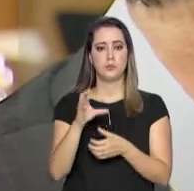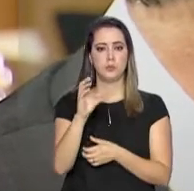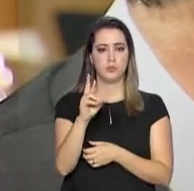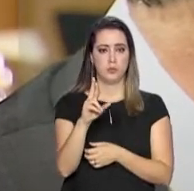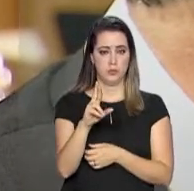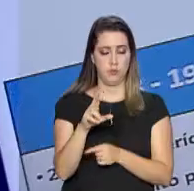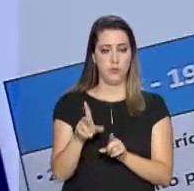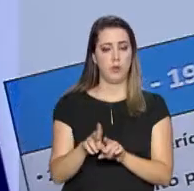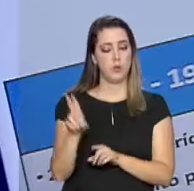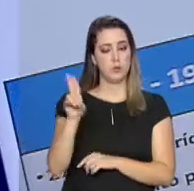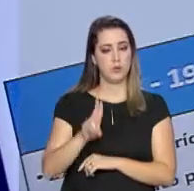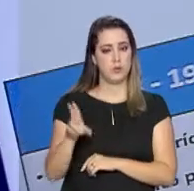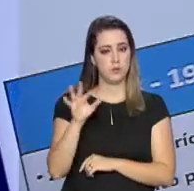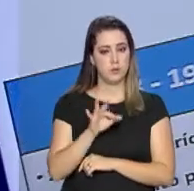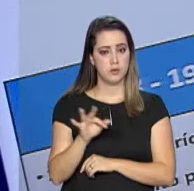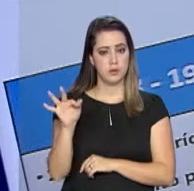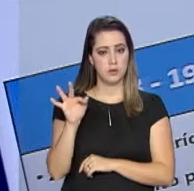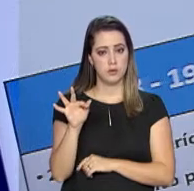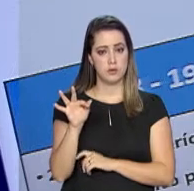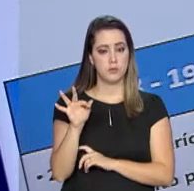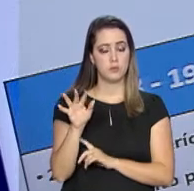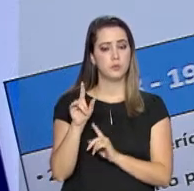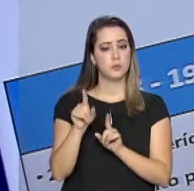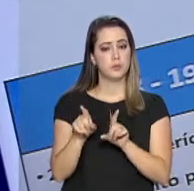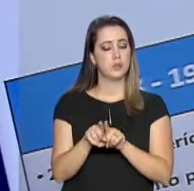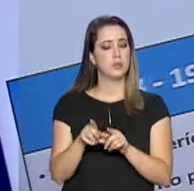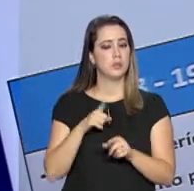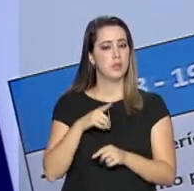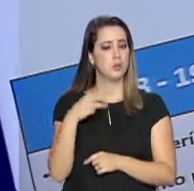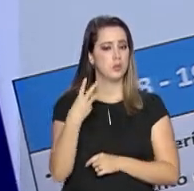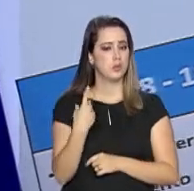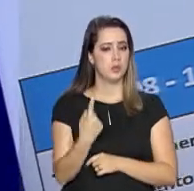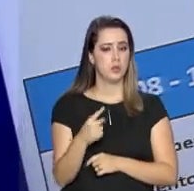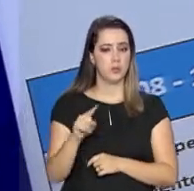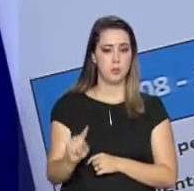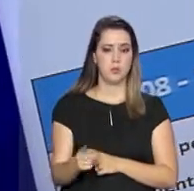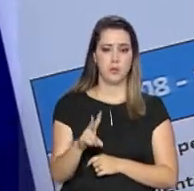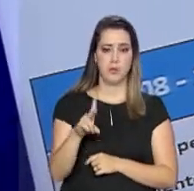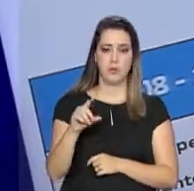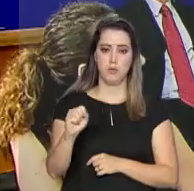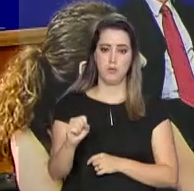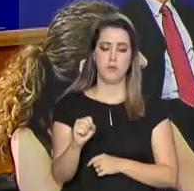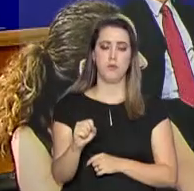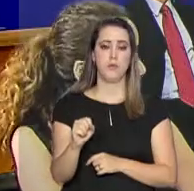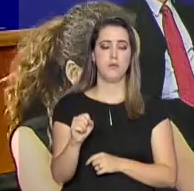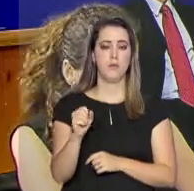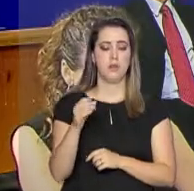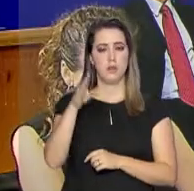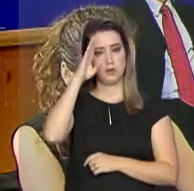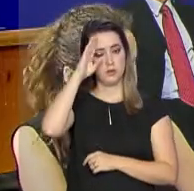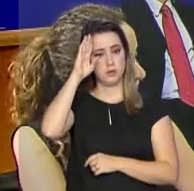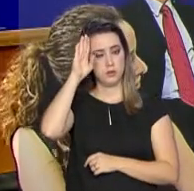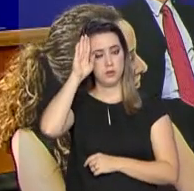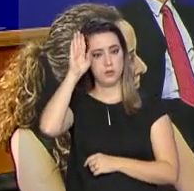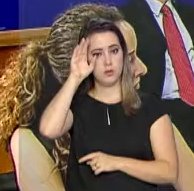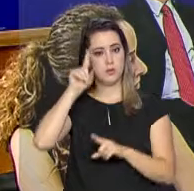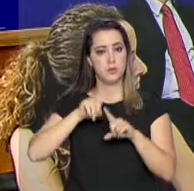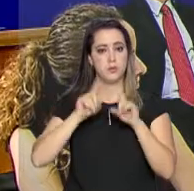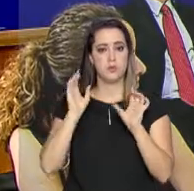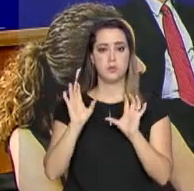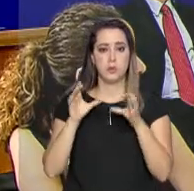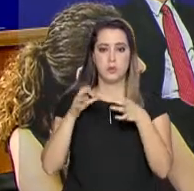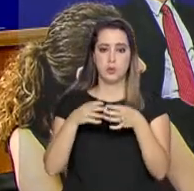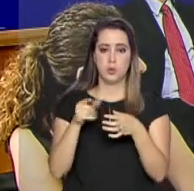universidades e faculdades médicas têm hoje cerca de 31 mil vagas de graduação e aquelas mal avaliadas são